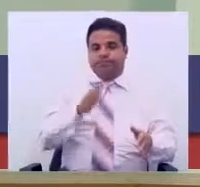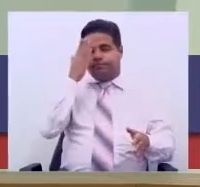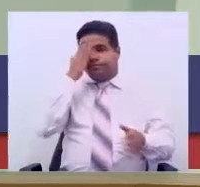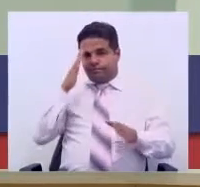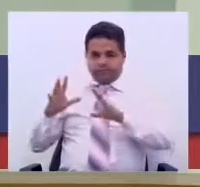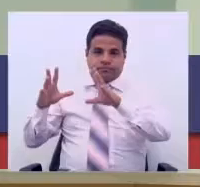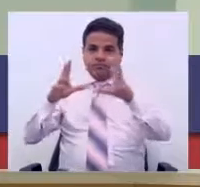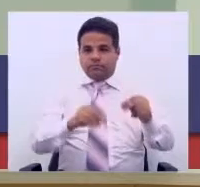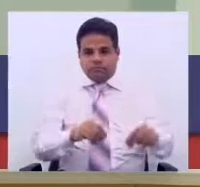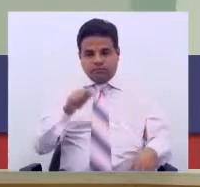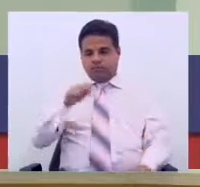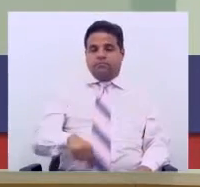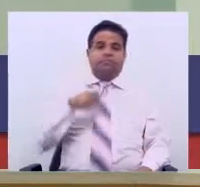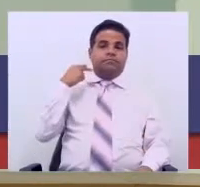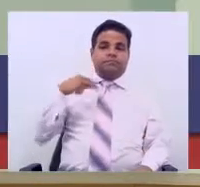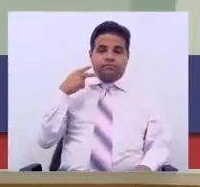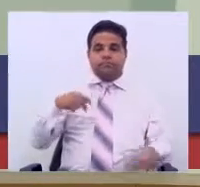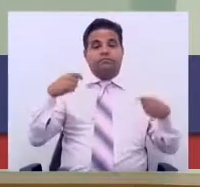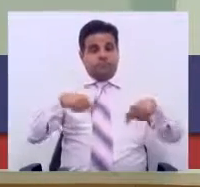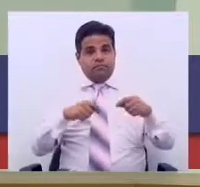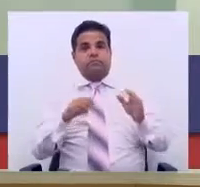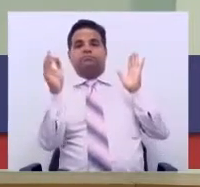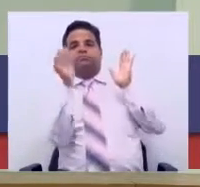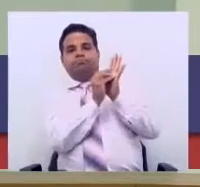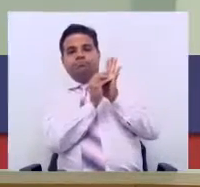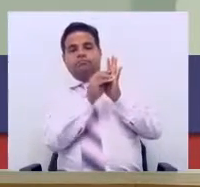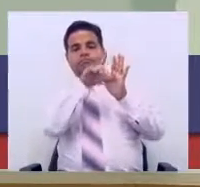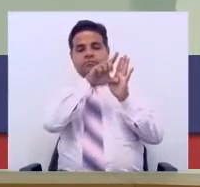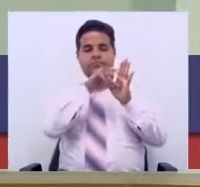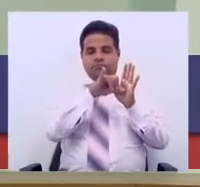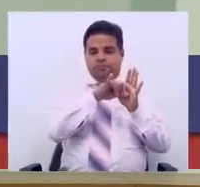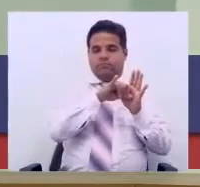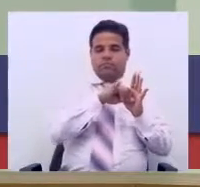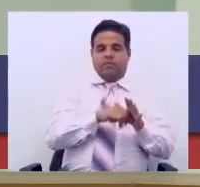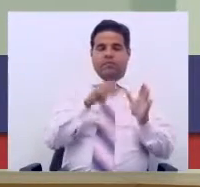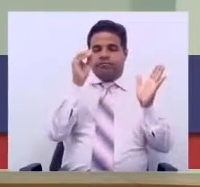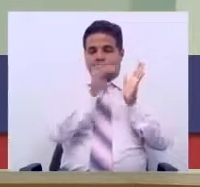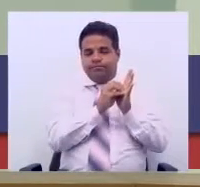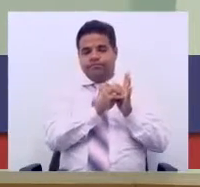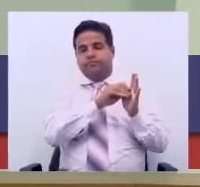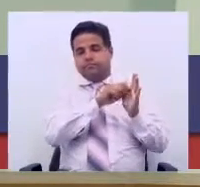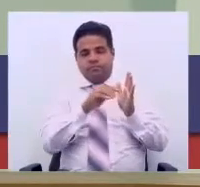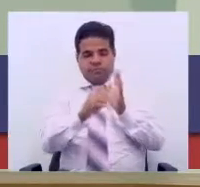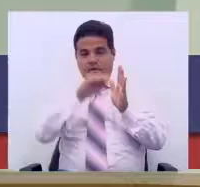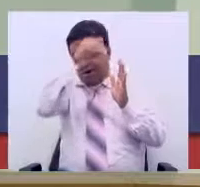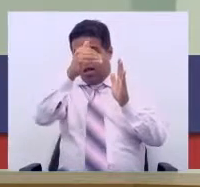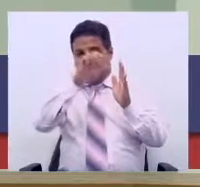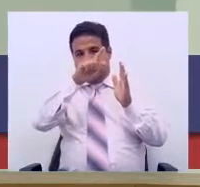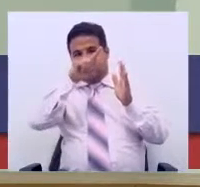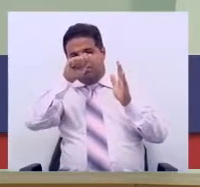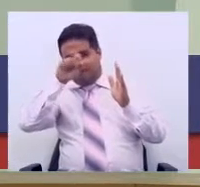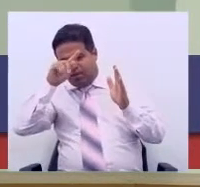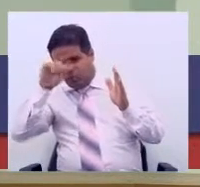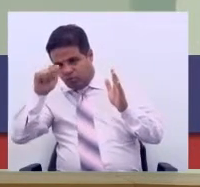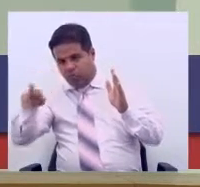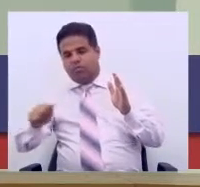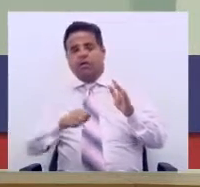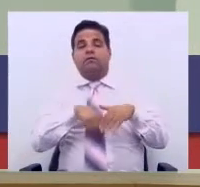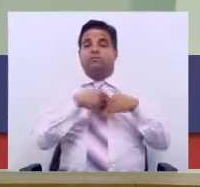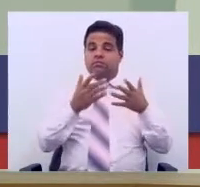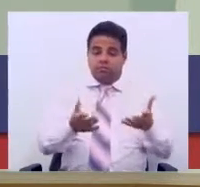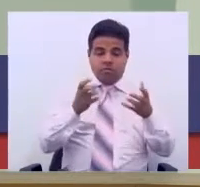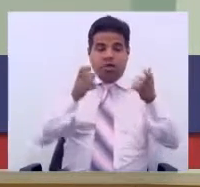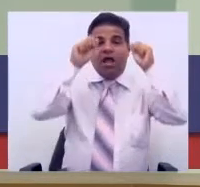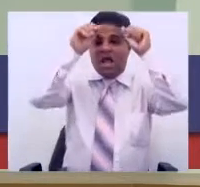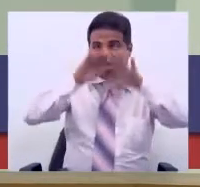de todos, que nós, vereadores dessa casa, precisamos fixar para a lei, para a legislatura posterior. Então, sendo assim, eu